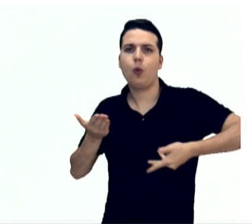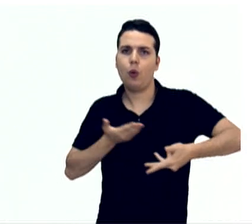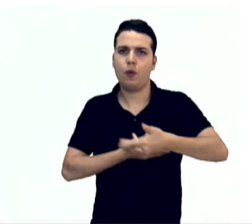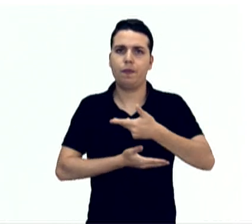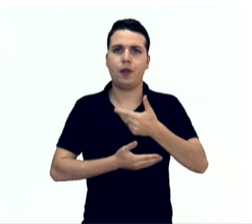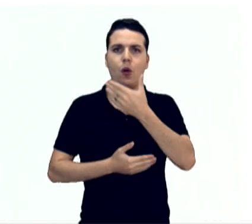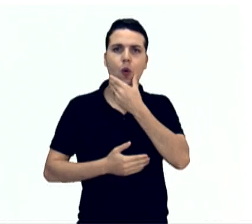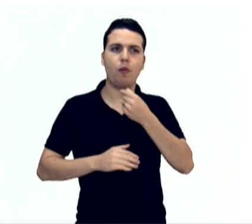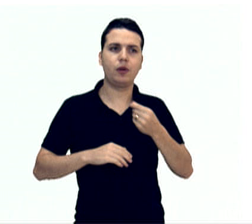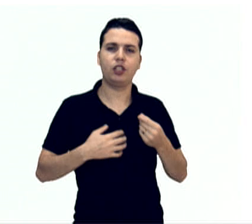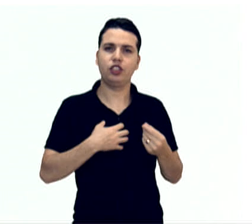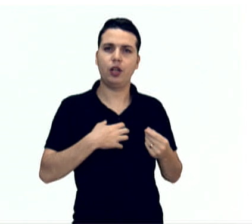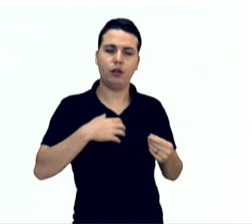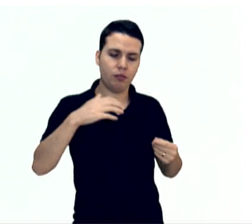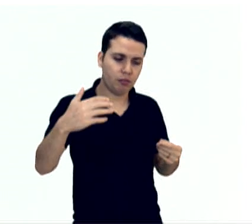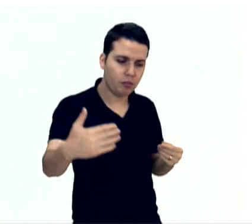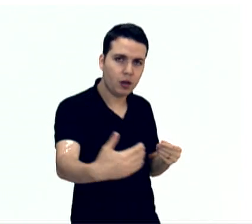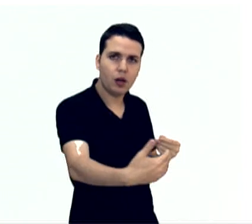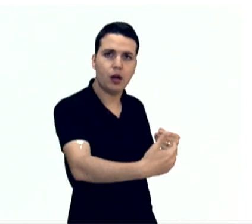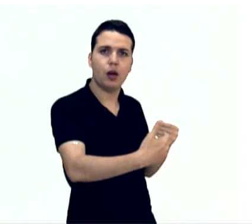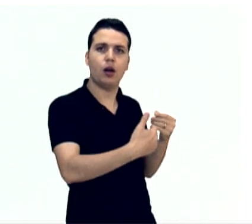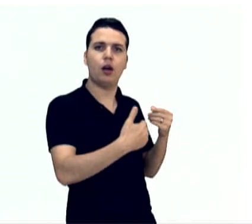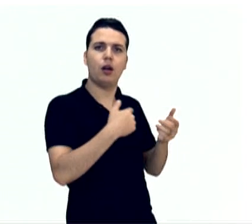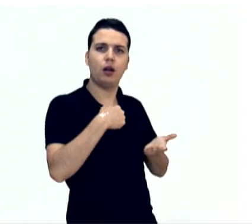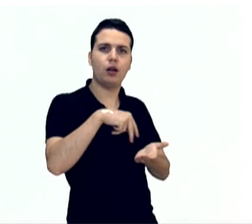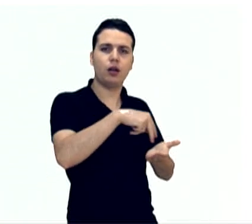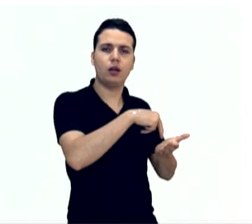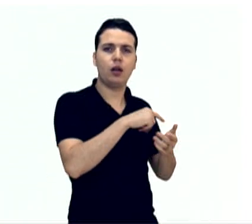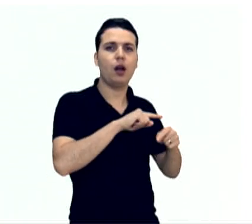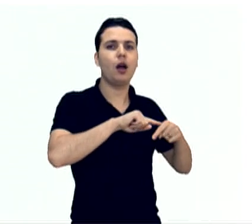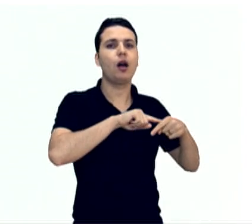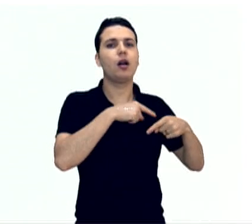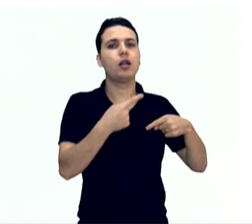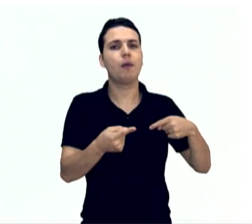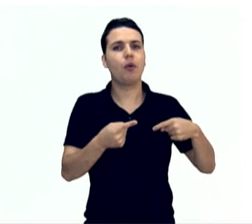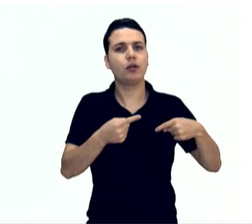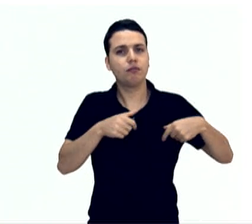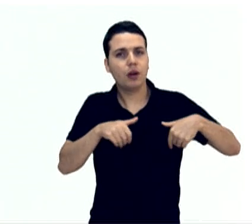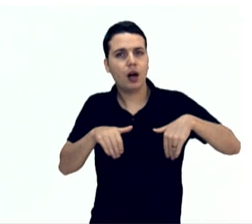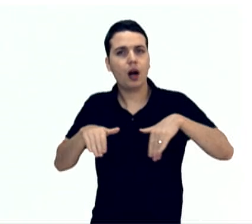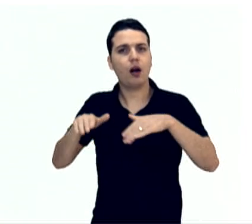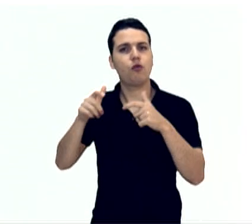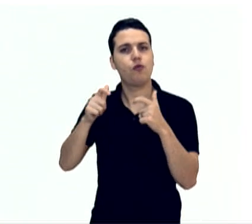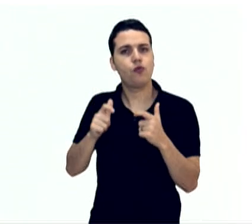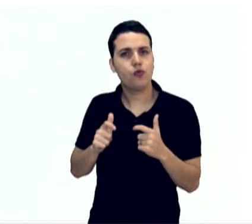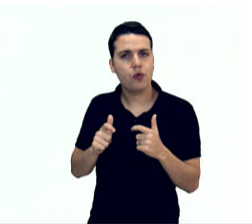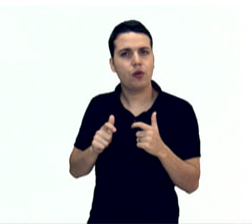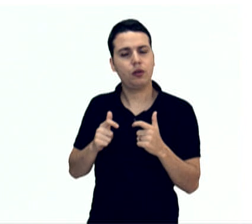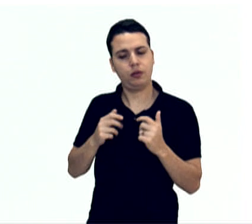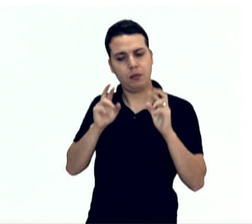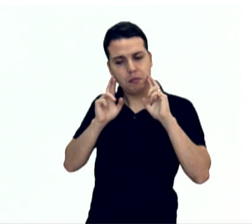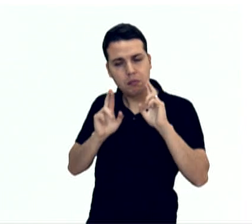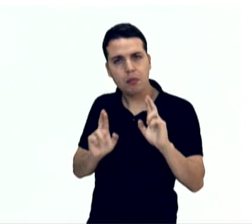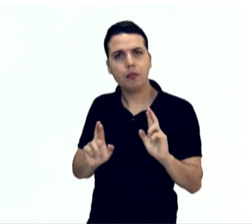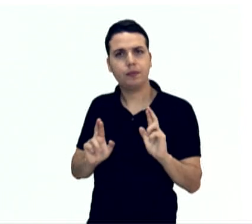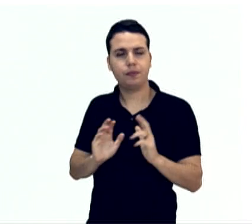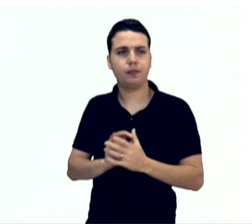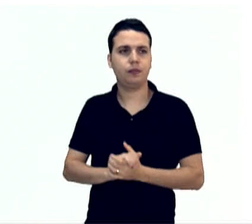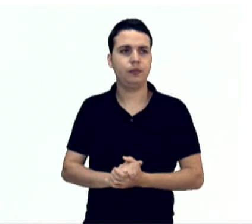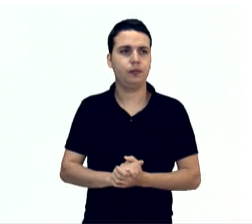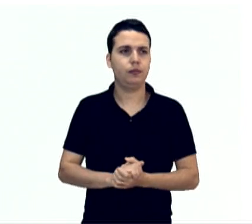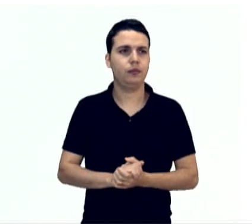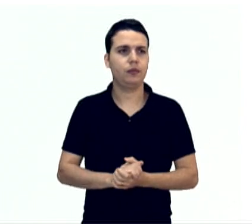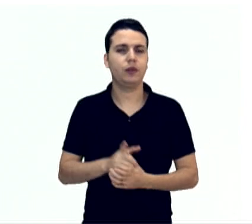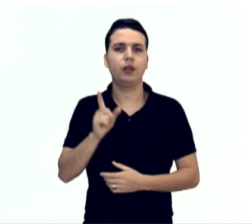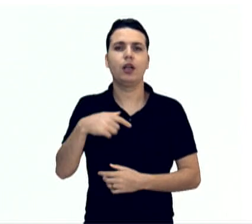normalmente retira a dama, tira a dama para dançar, depois ele a conduz onde ela estava com bastante respeito. Então